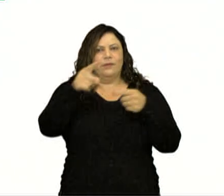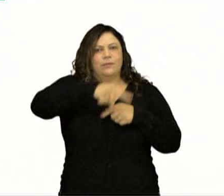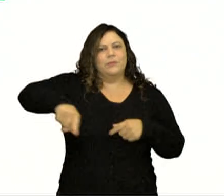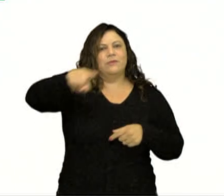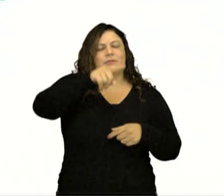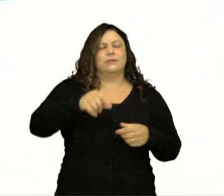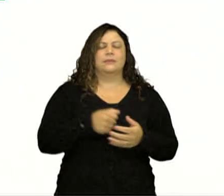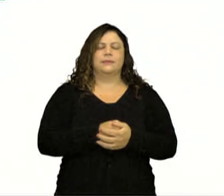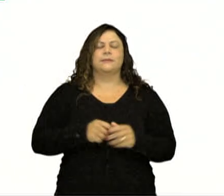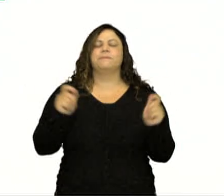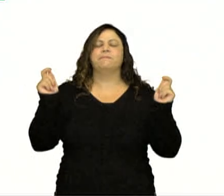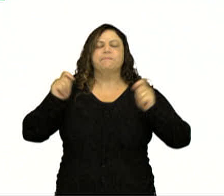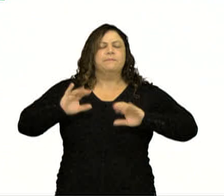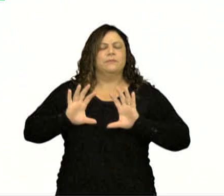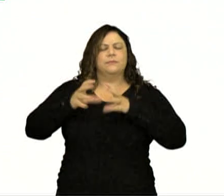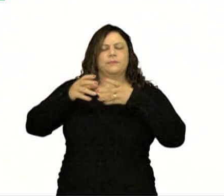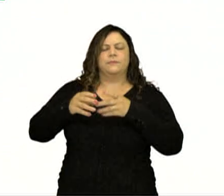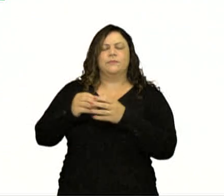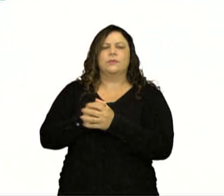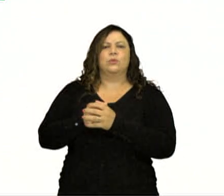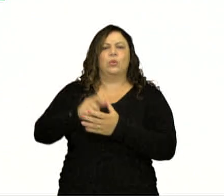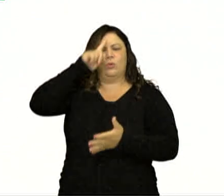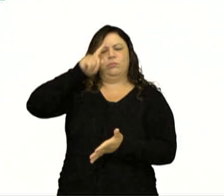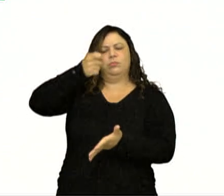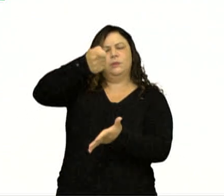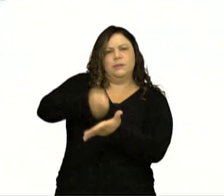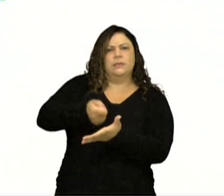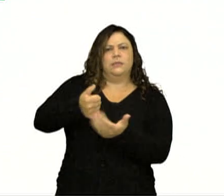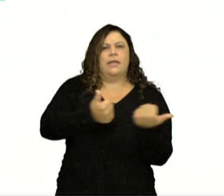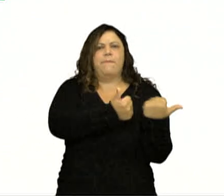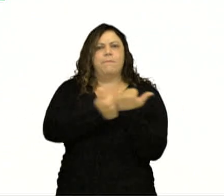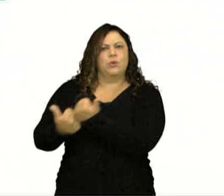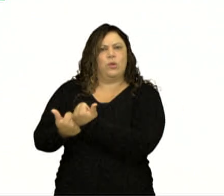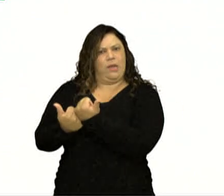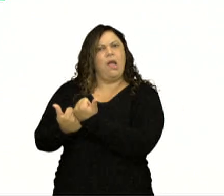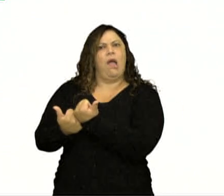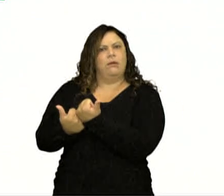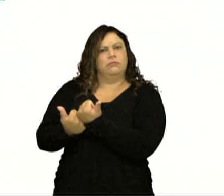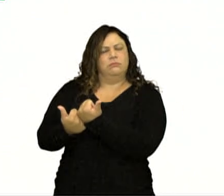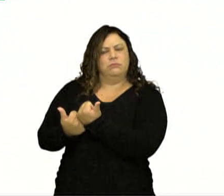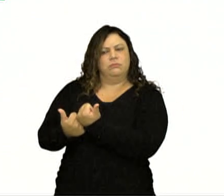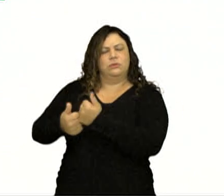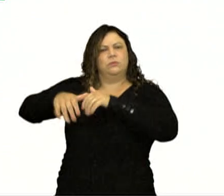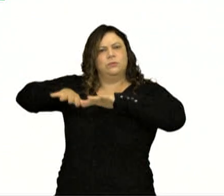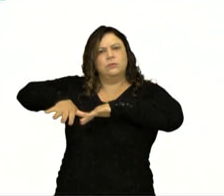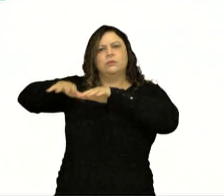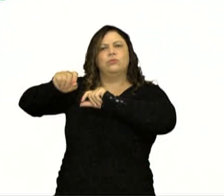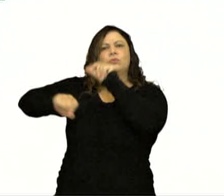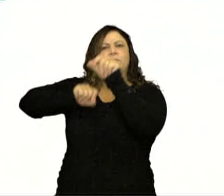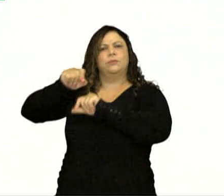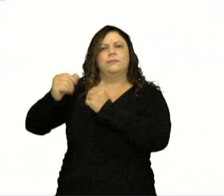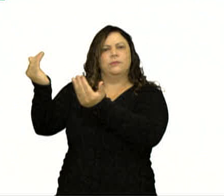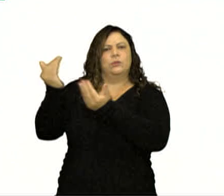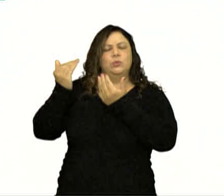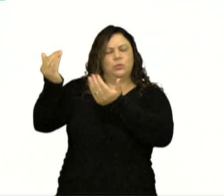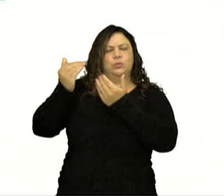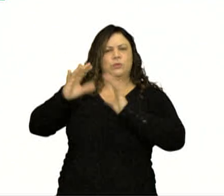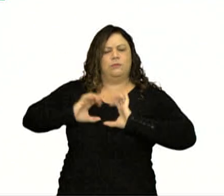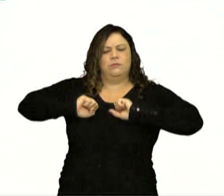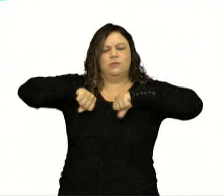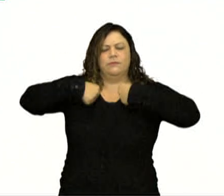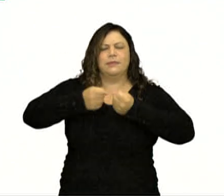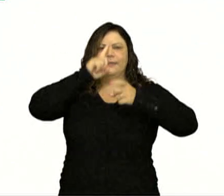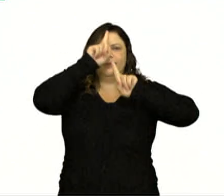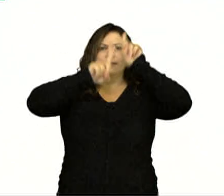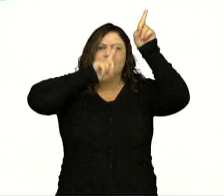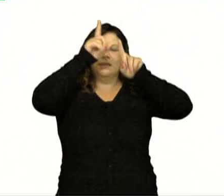regimes totalitários da primeira metade do século XX apoiaram-se na mobilização da juventude em torno da defesa de ideias